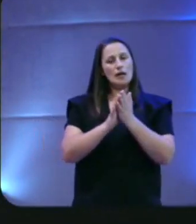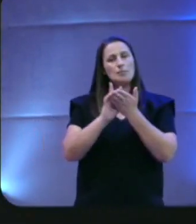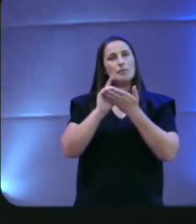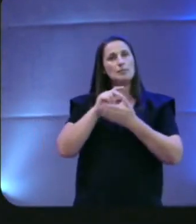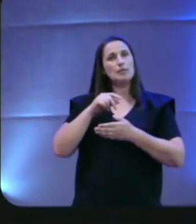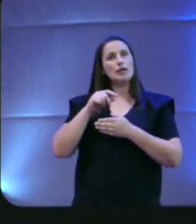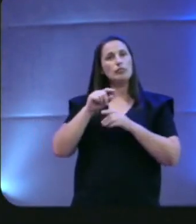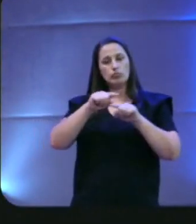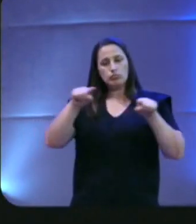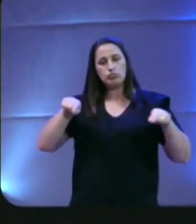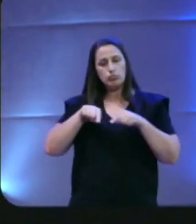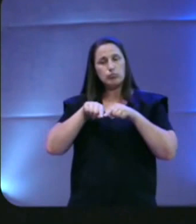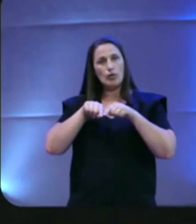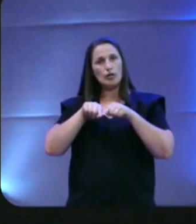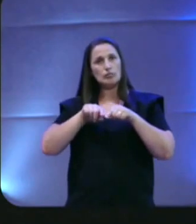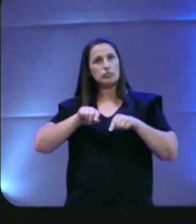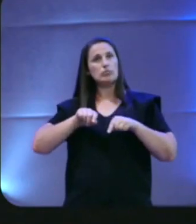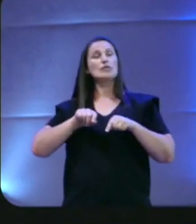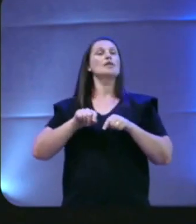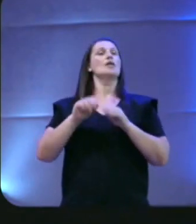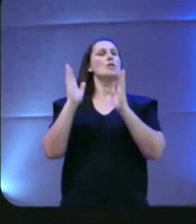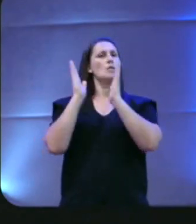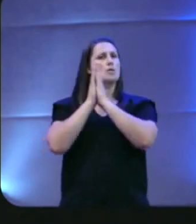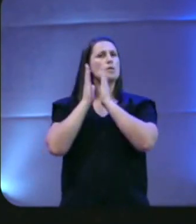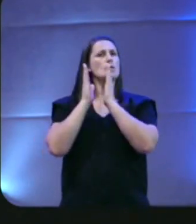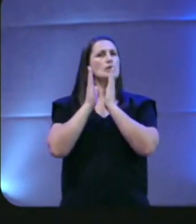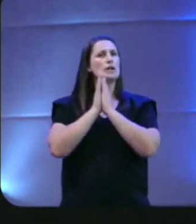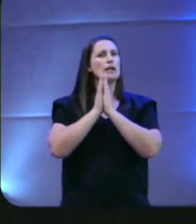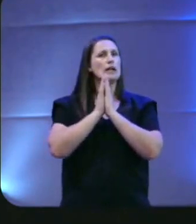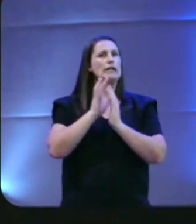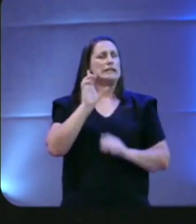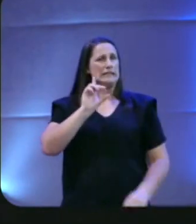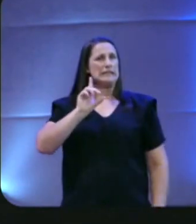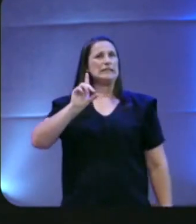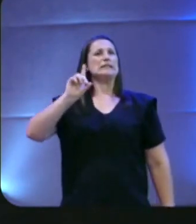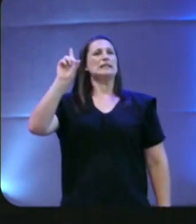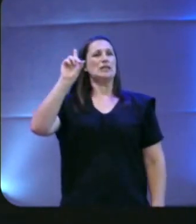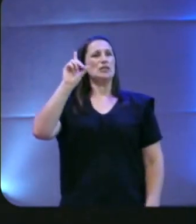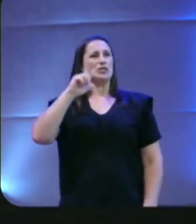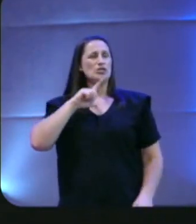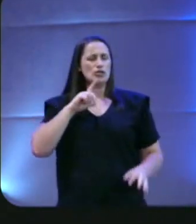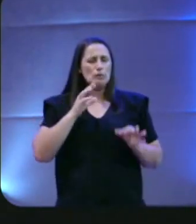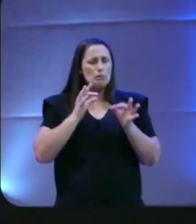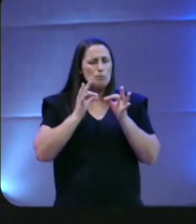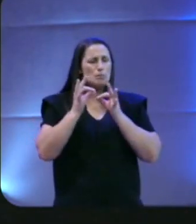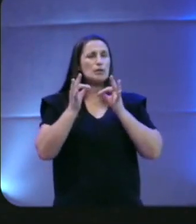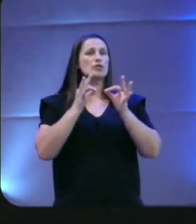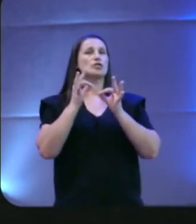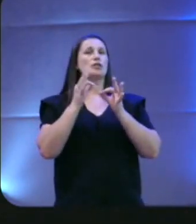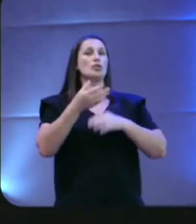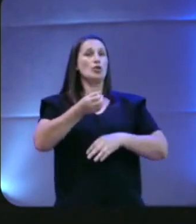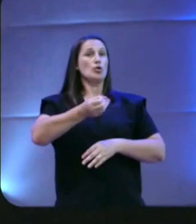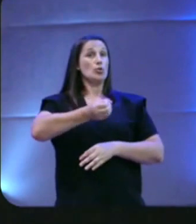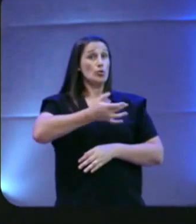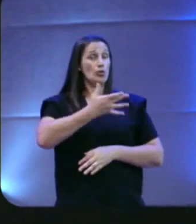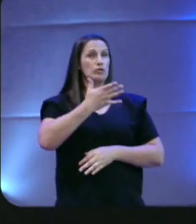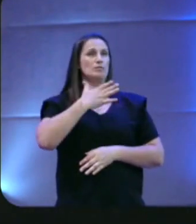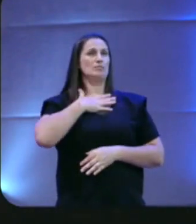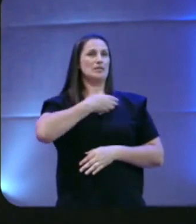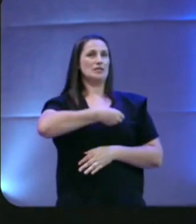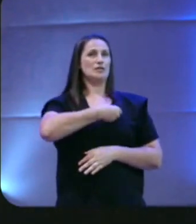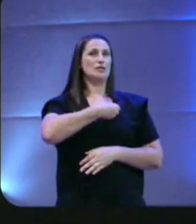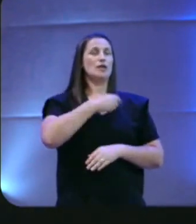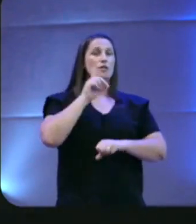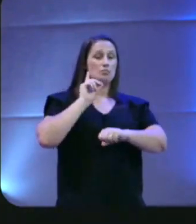E, gente, não é que Deus realmente tinha o plano de fazer esse novo ciclo na minha vida? E naquele momento de